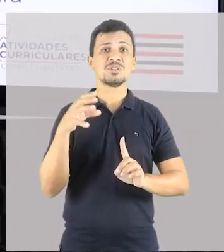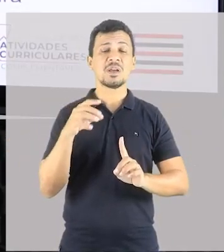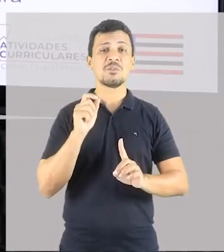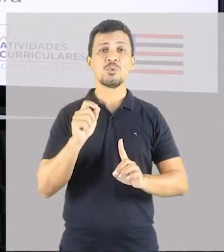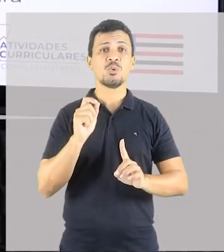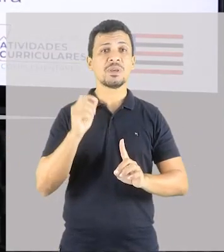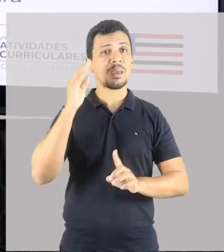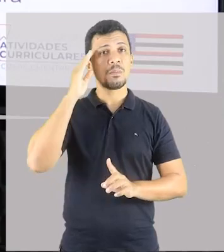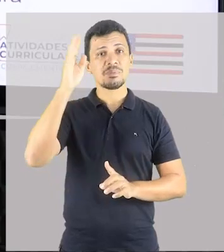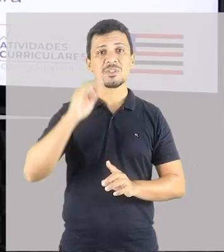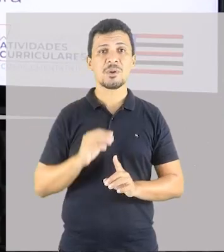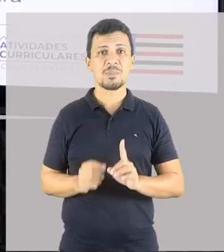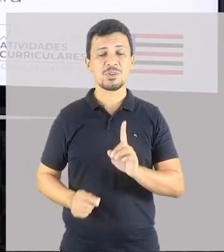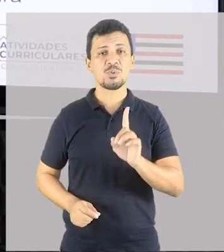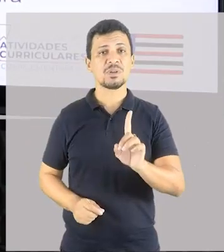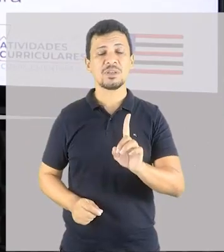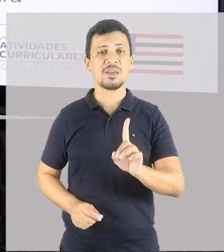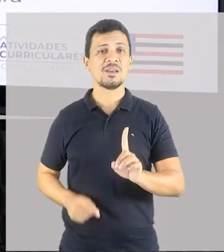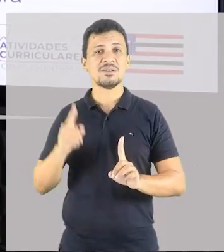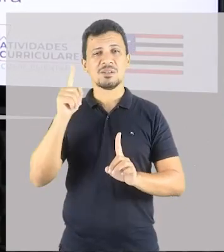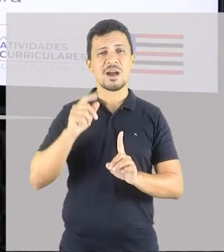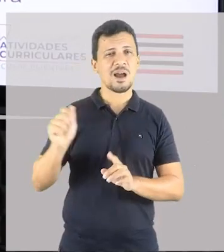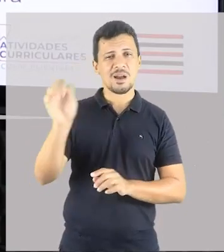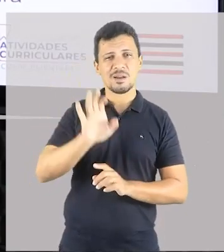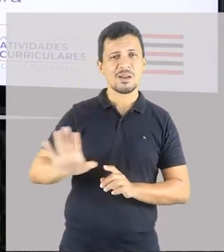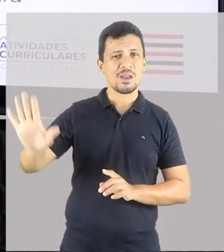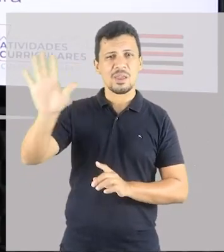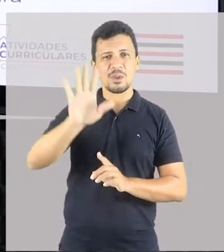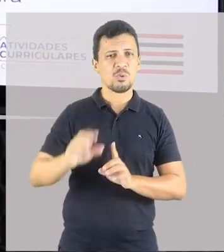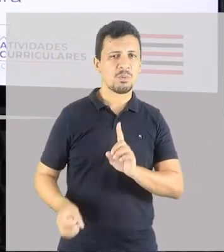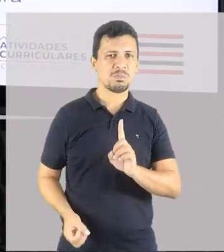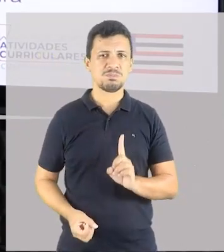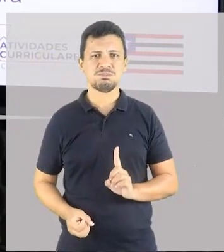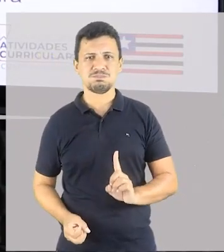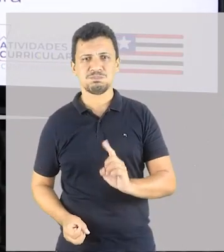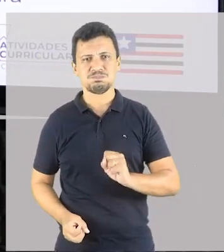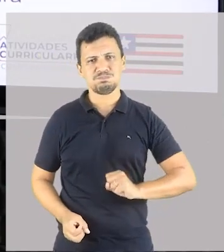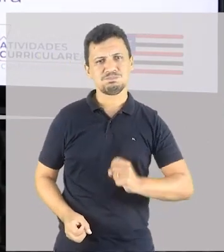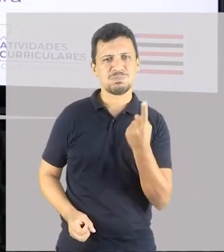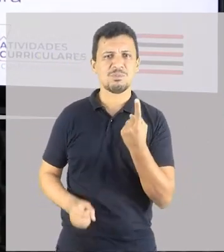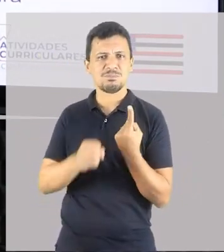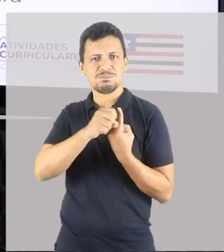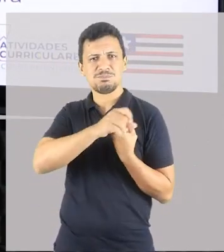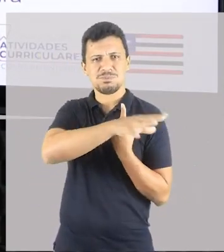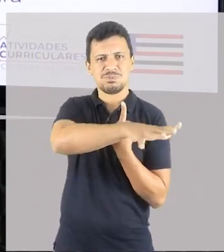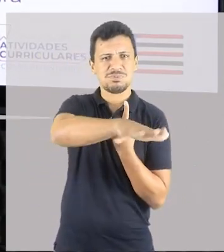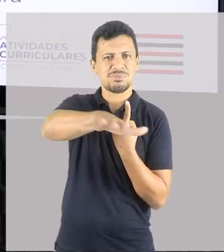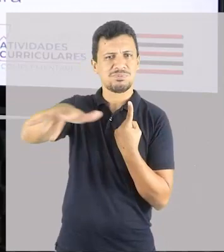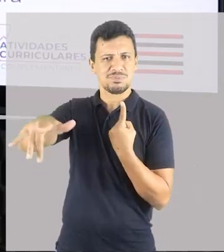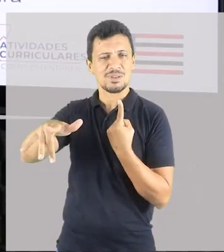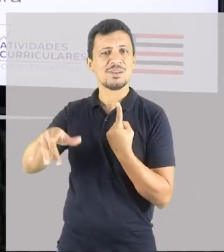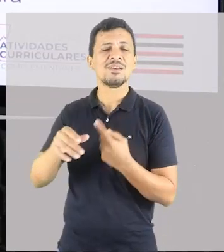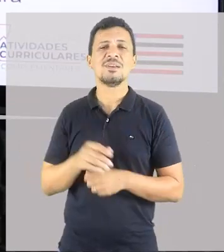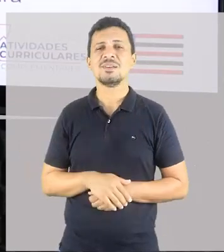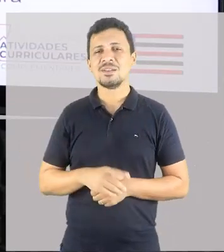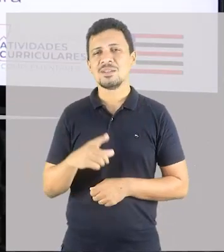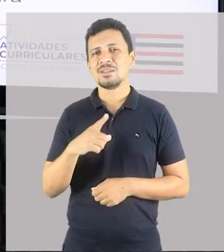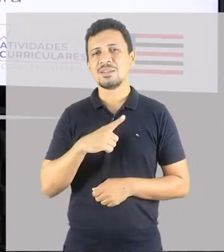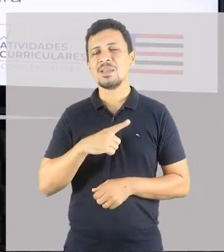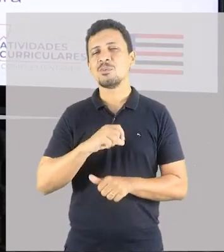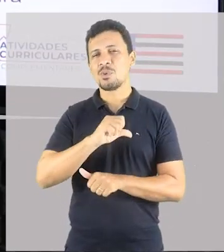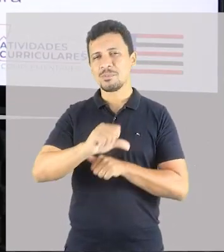influenciado principalmente pelas vanguardas europeias, né, que nós já até falamos sobre essas vanguardas, certo? Ele tem aí uma situação